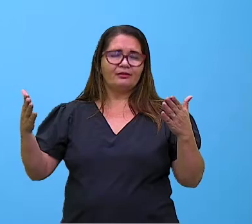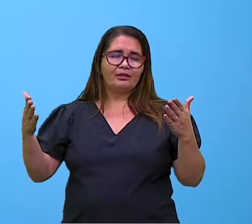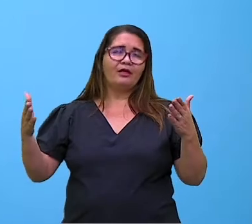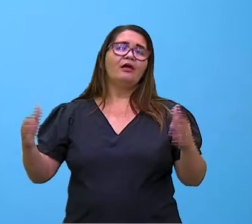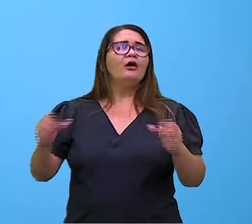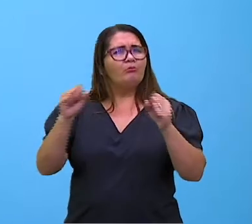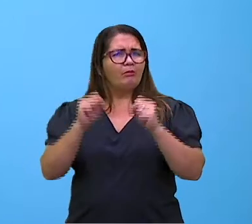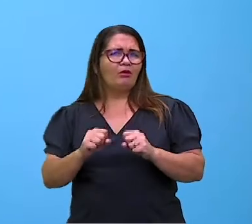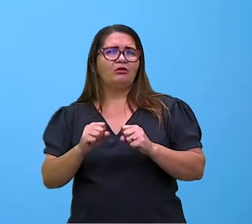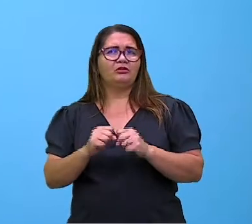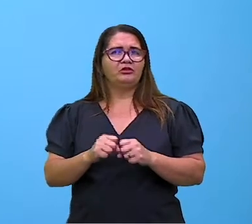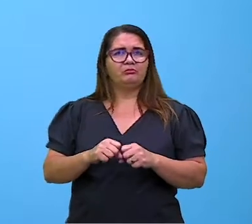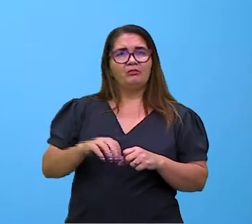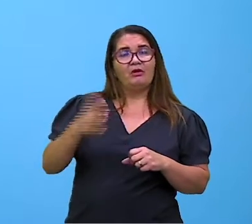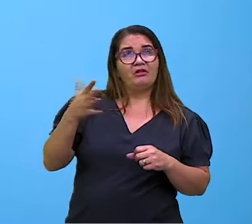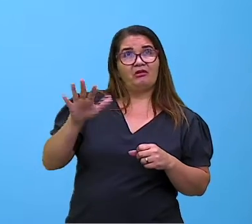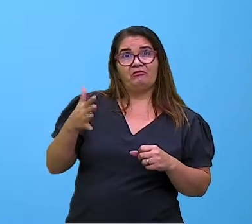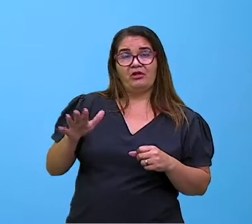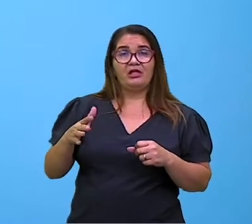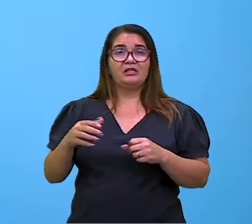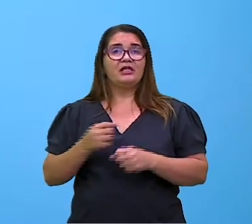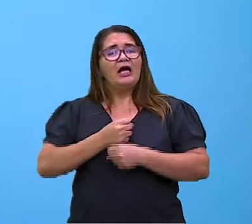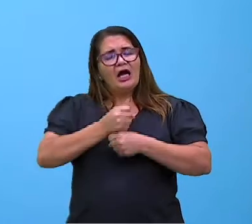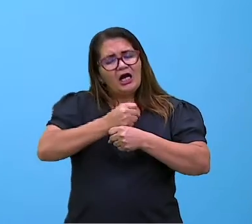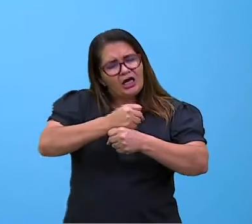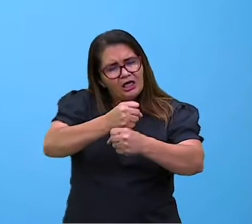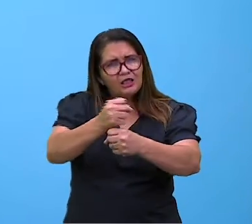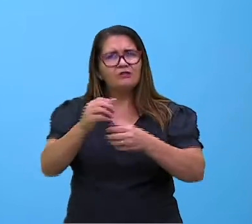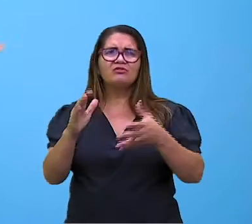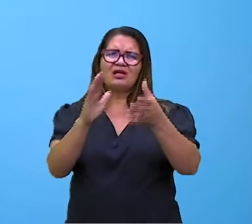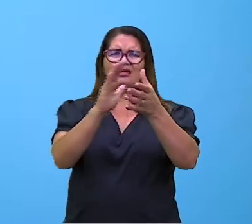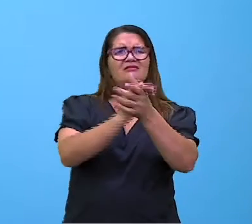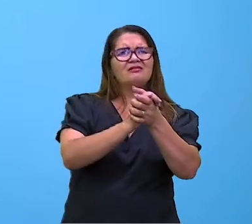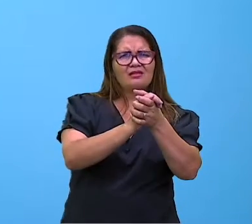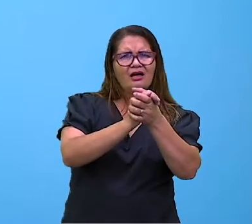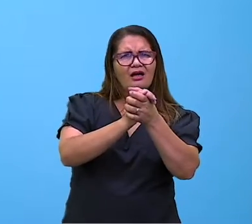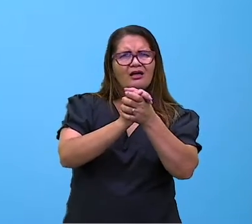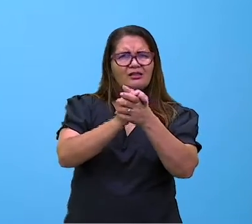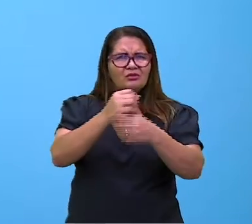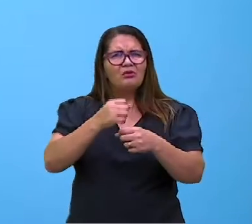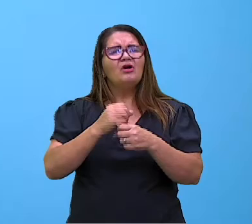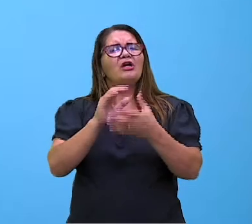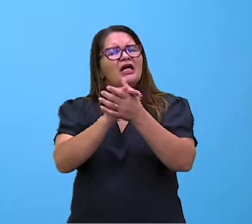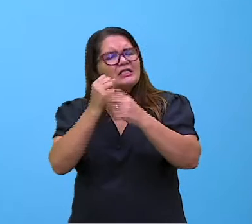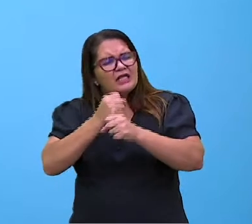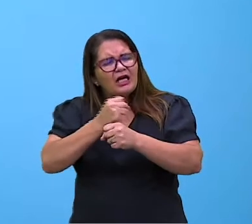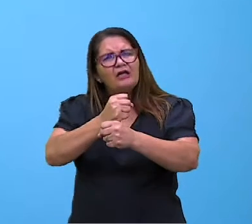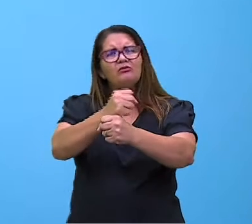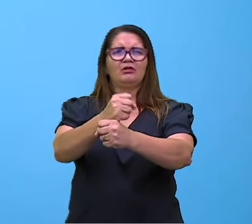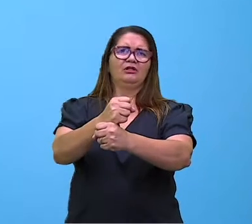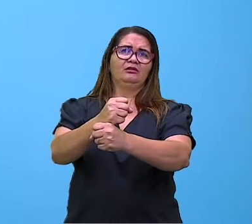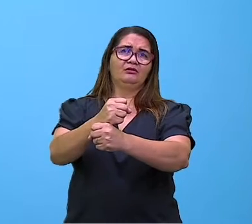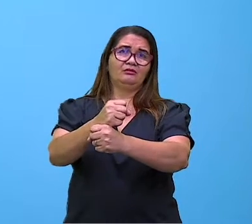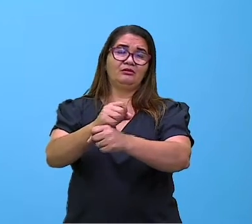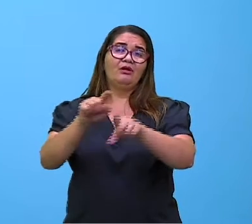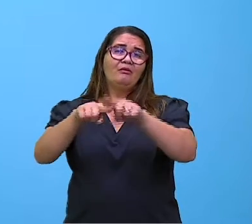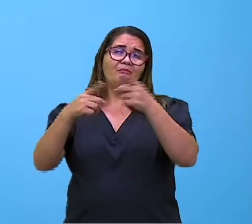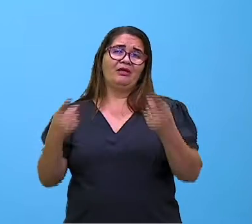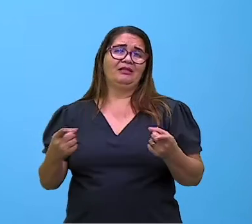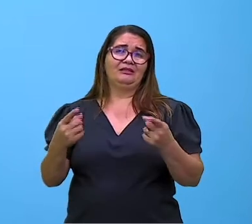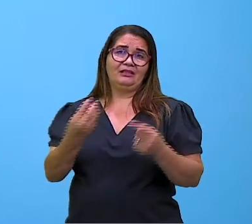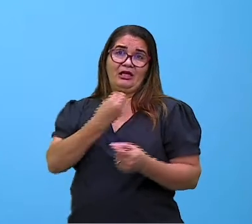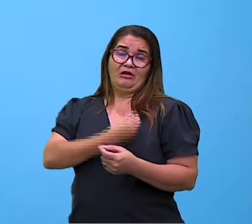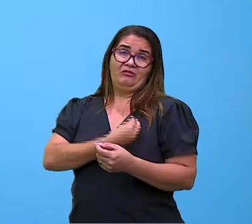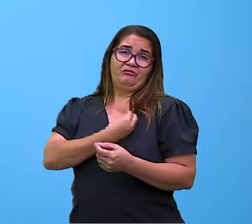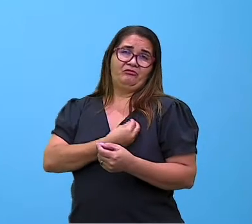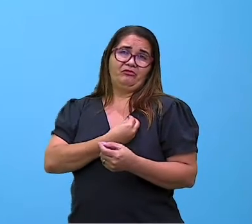casaram, or friends, nós temos também pessoas que passam vidas inteiras com amigos, né?